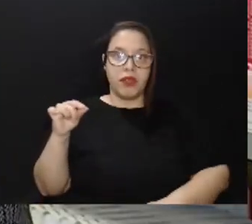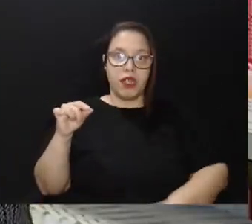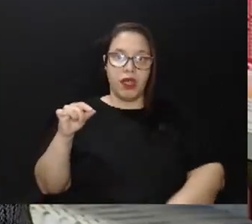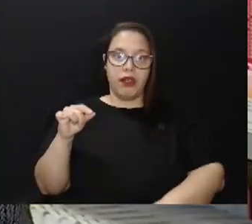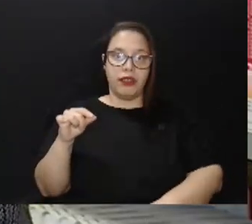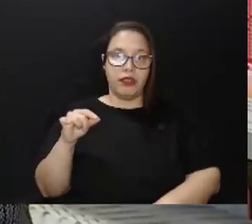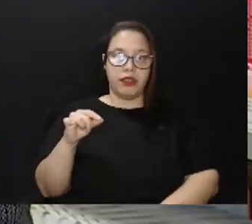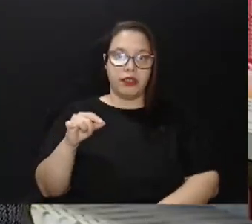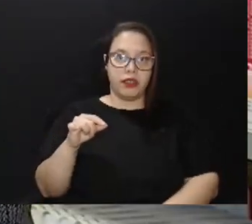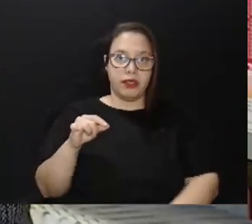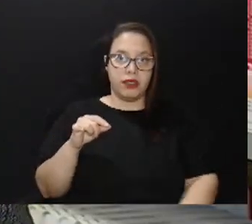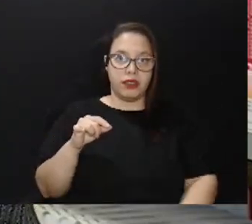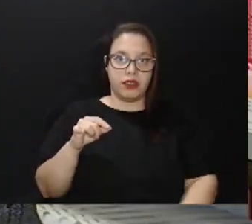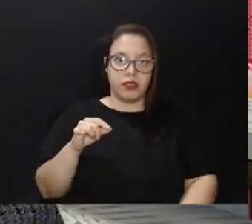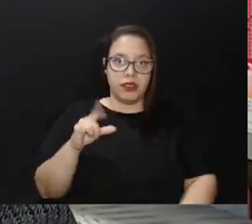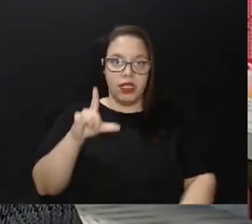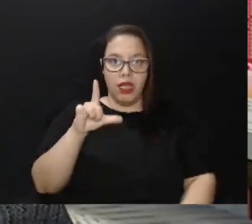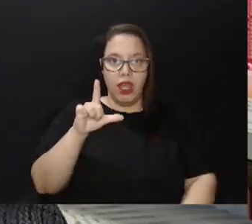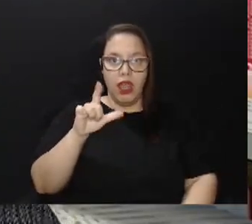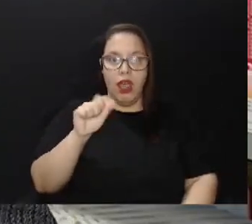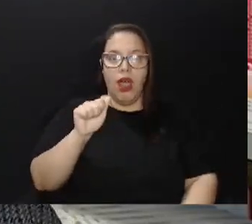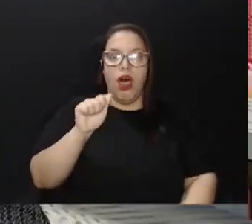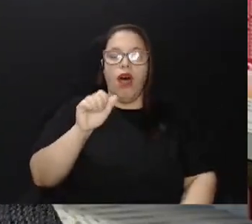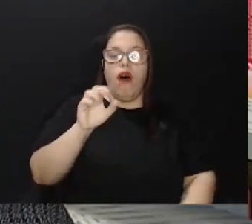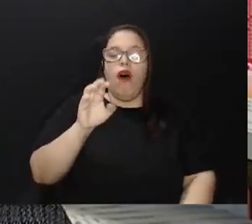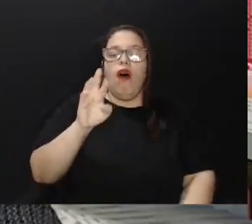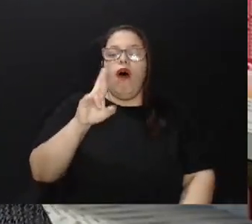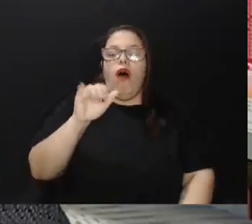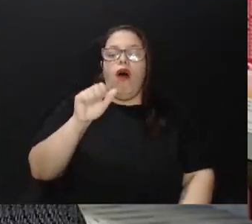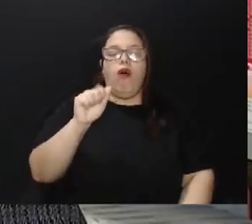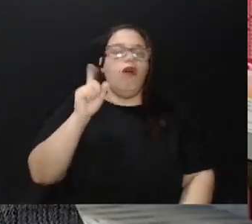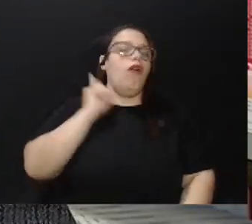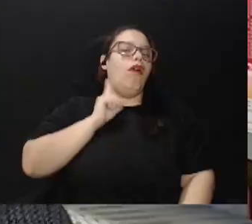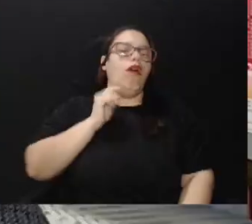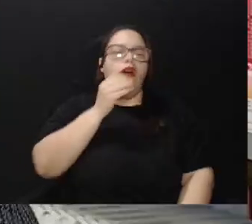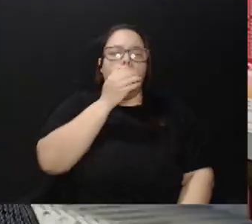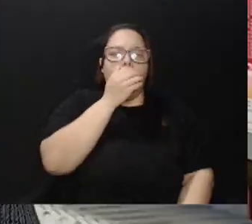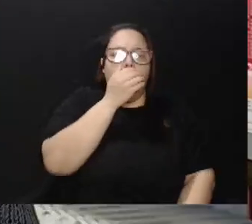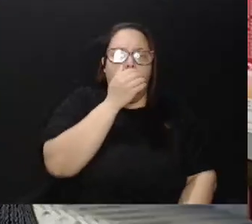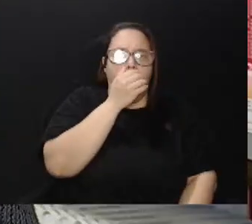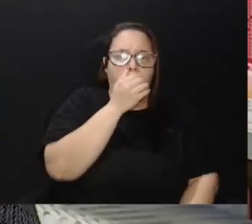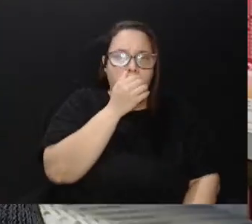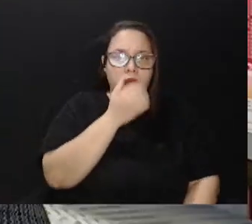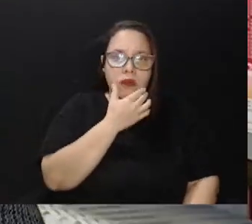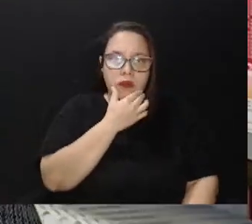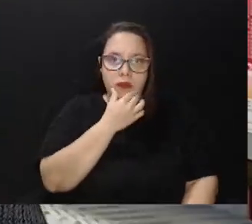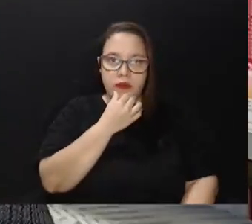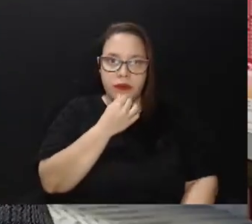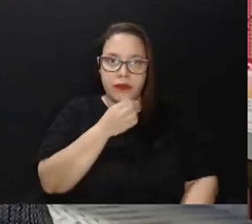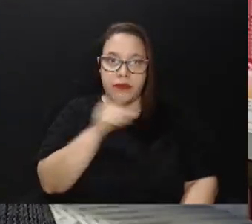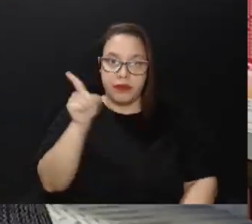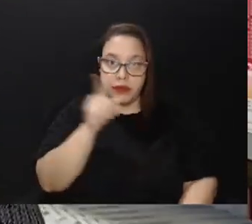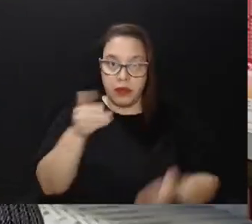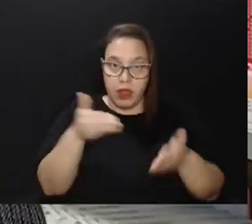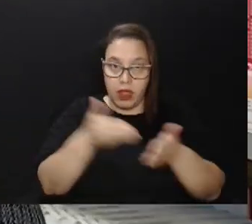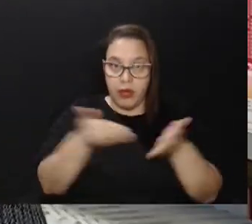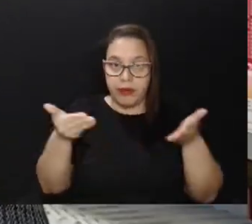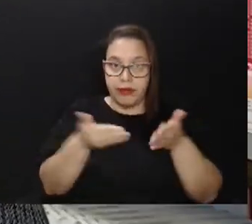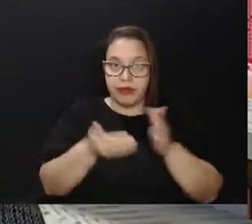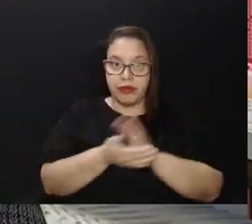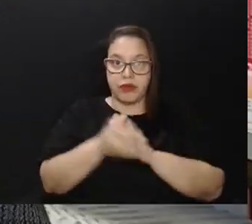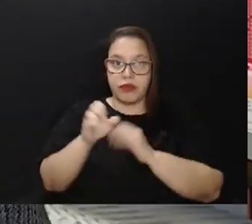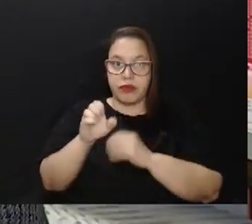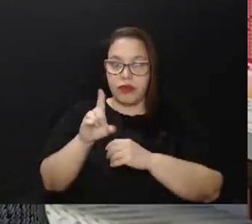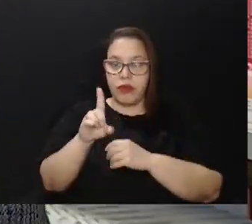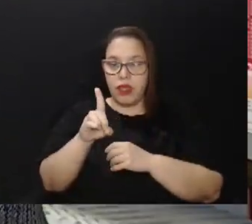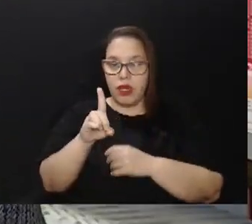Lavras, no sudoeste de Minas Gerais, né, que está lá até hoje, que é hoje o Colégio Gammon, que está lá até hoje, né. Eduardo Lane não foi para